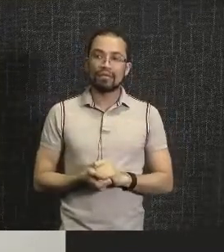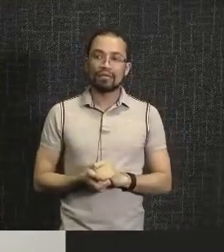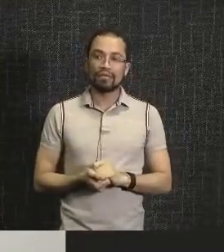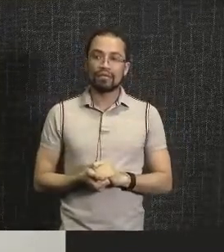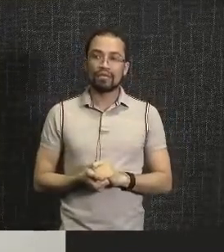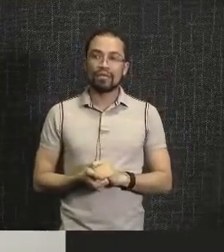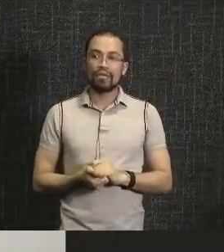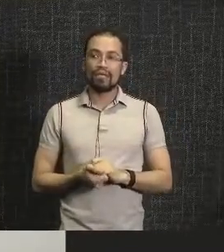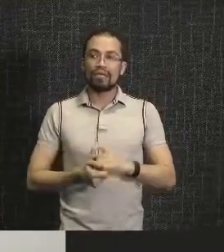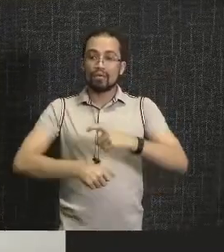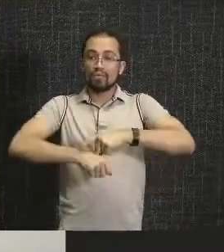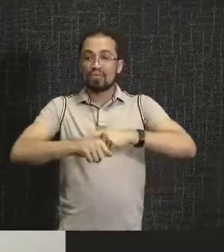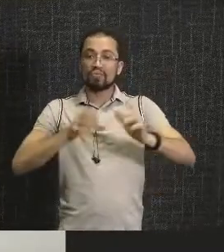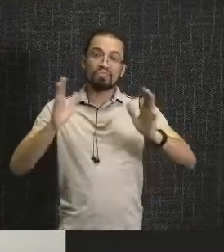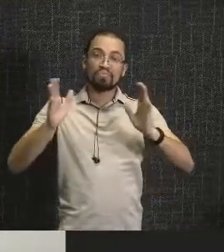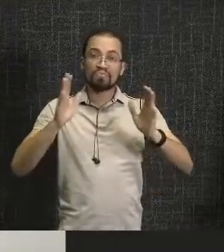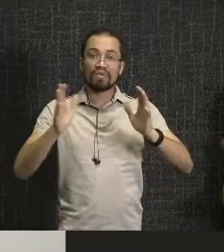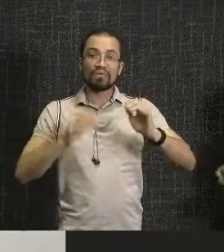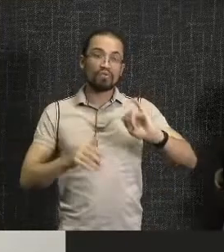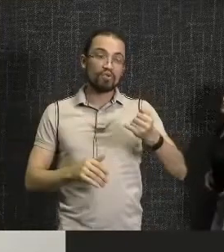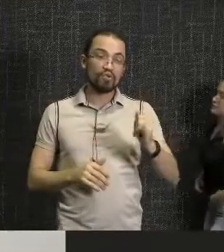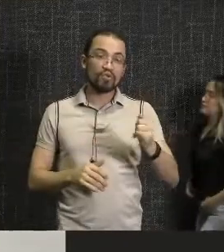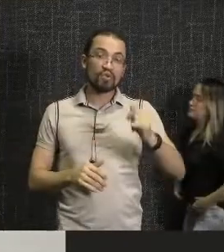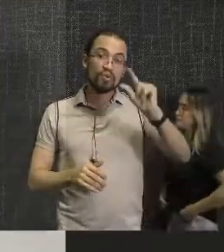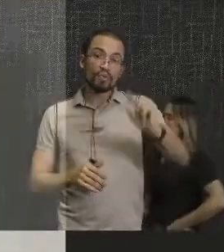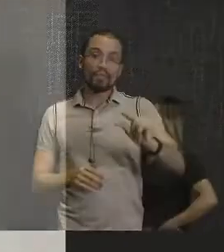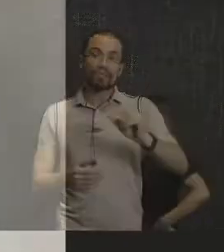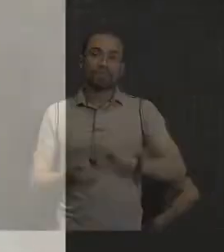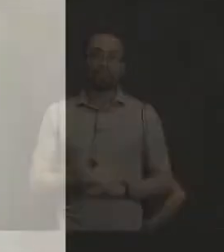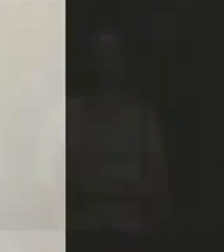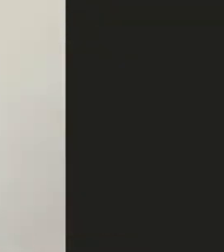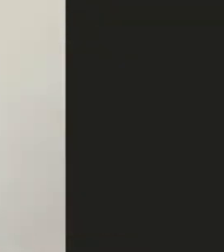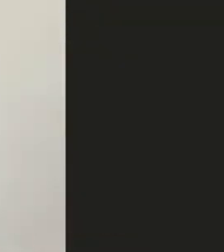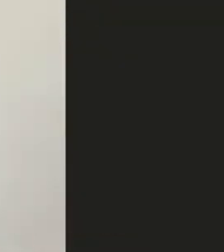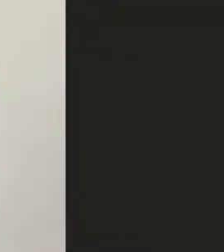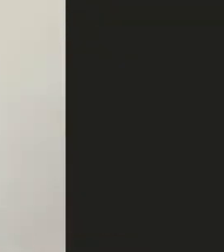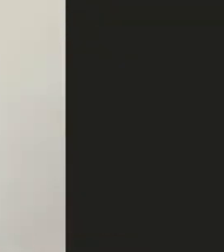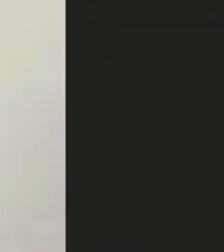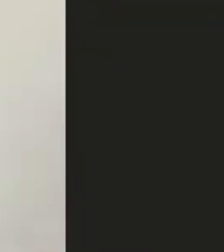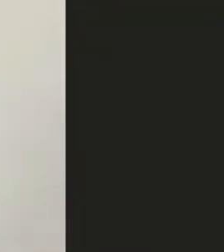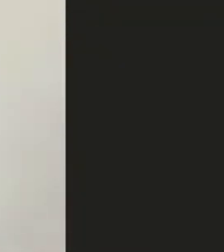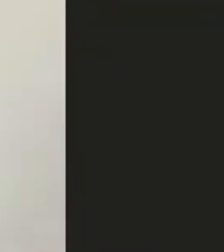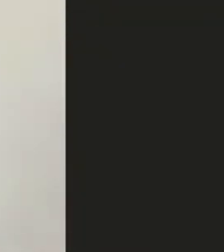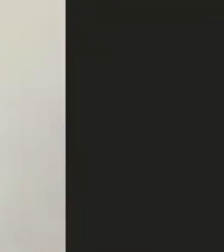um período longo de taxa de juros baixa. A mesma coisa a inflação, tá?